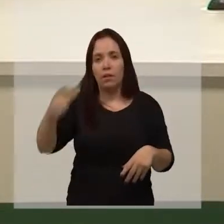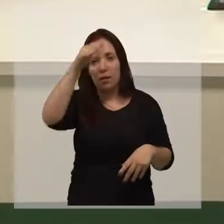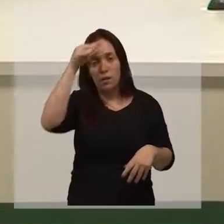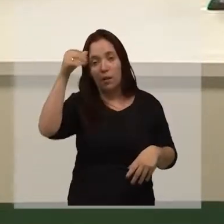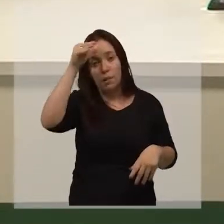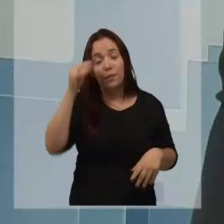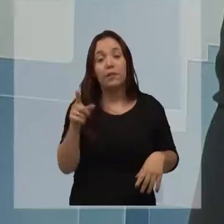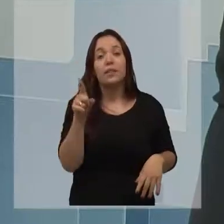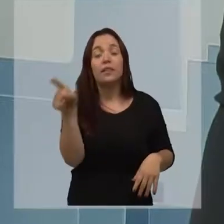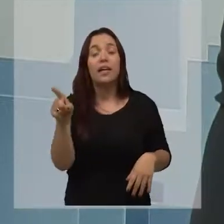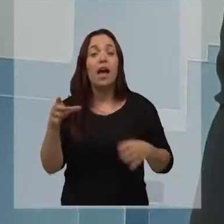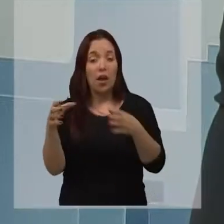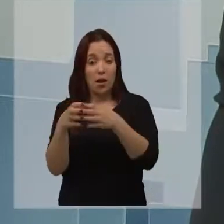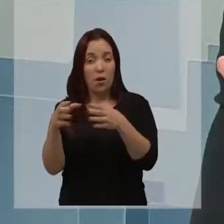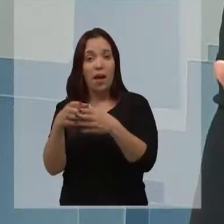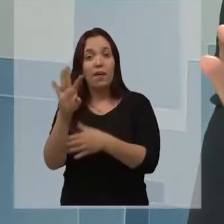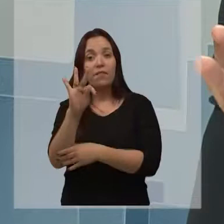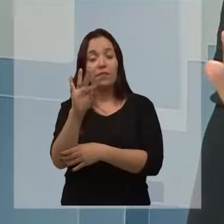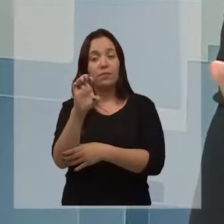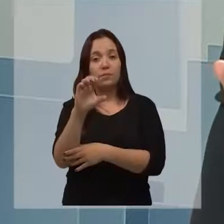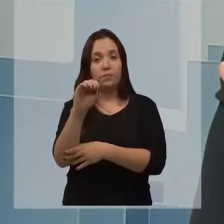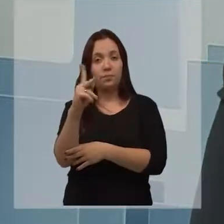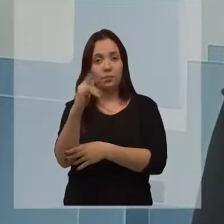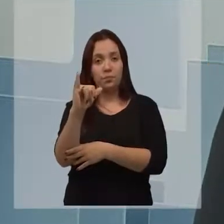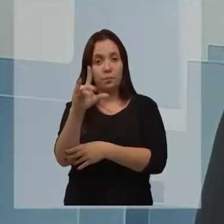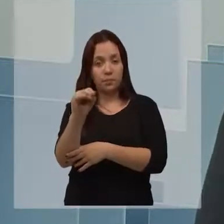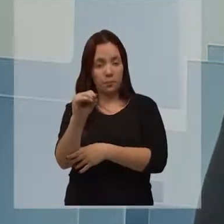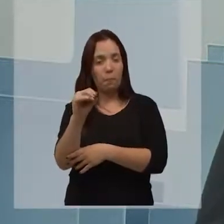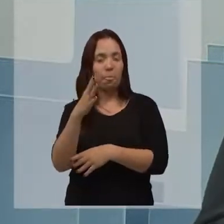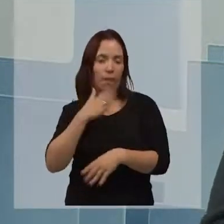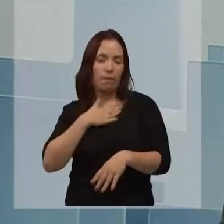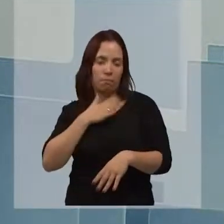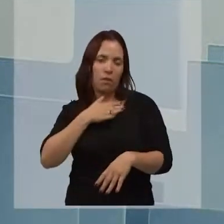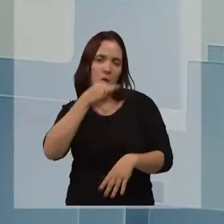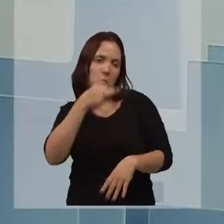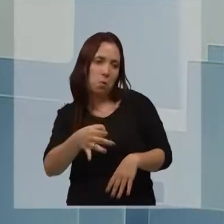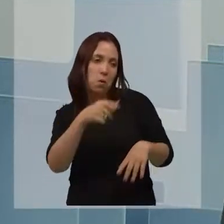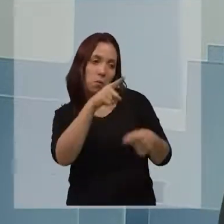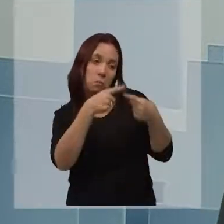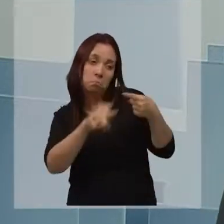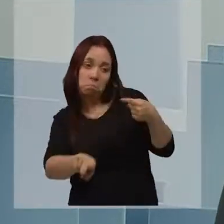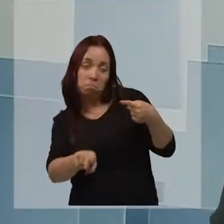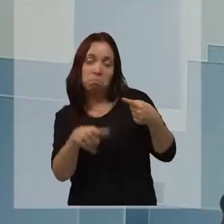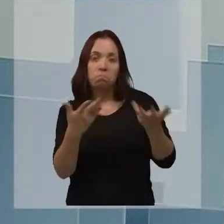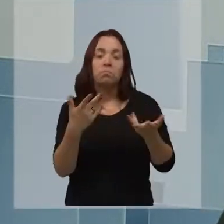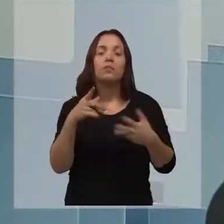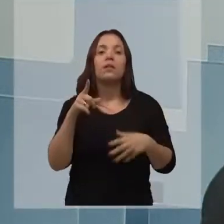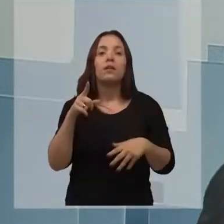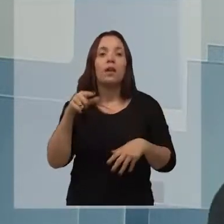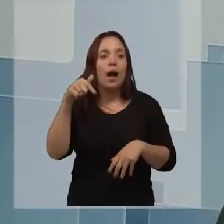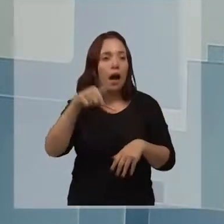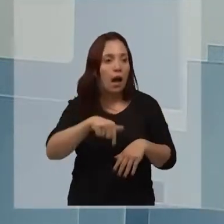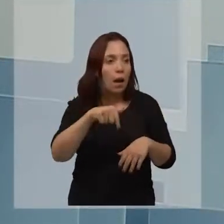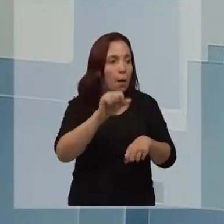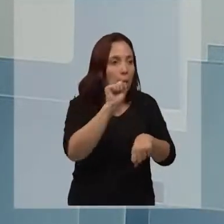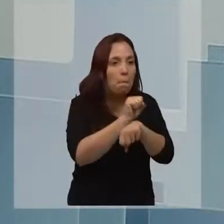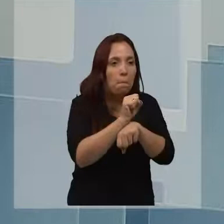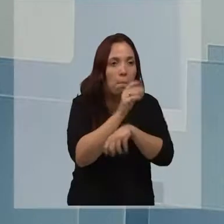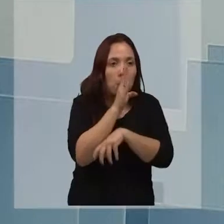né? No meu entender. Depois, se eu discordar, você pode discordar à vontade, Luiz. Acabou o ataque, não tem mais nenhum tipo